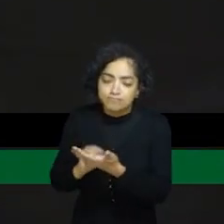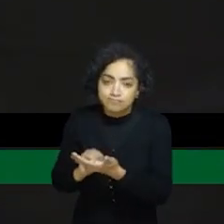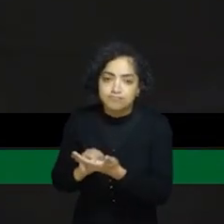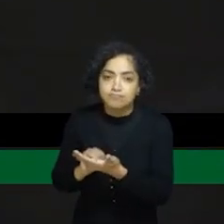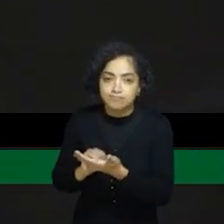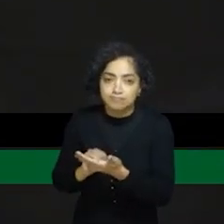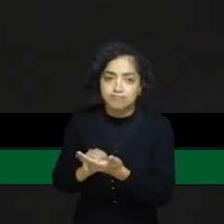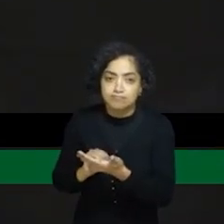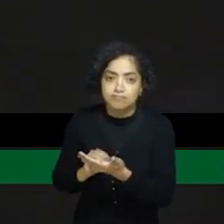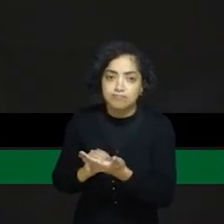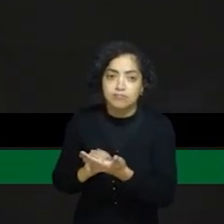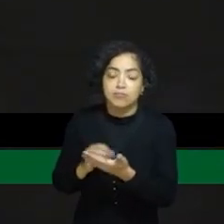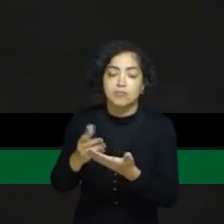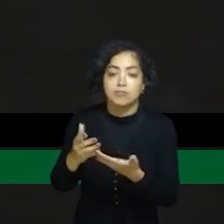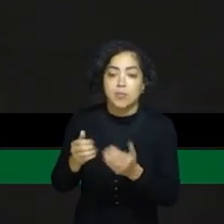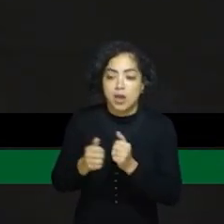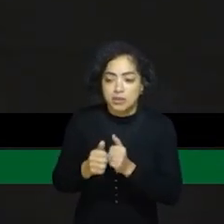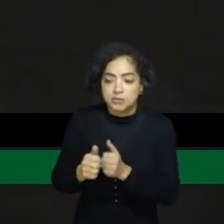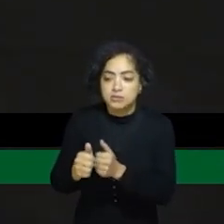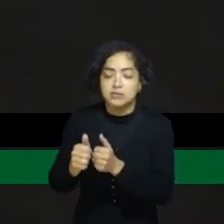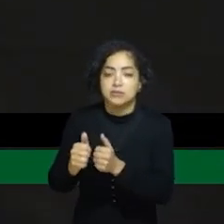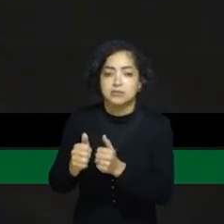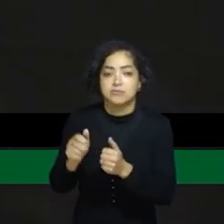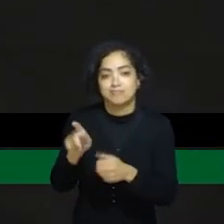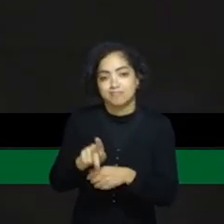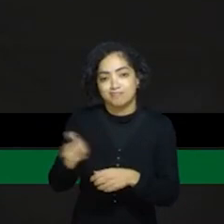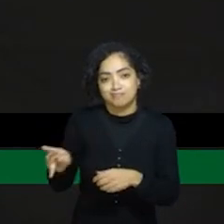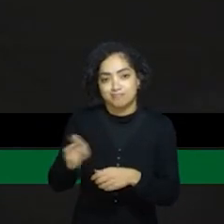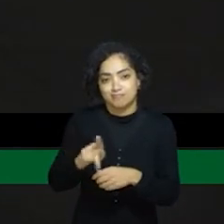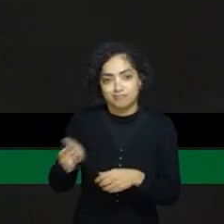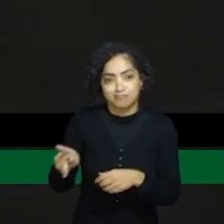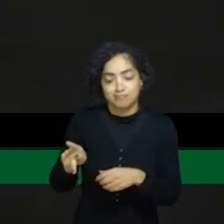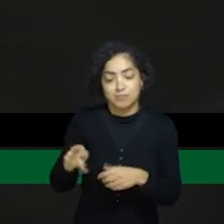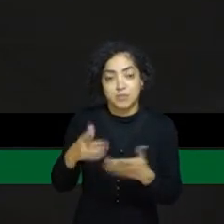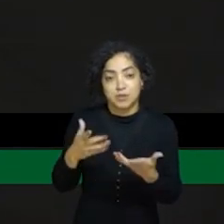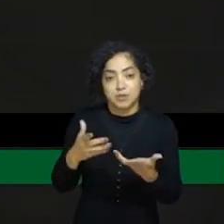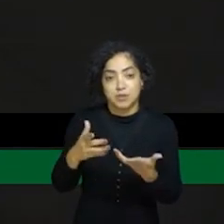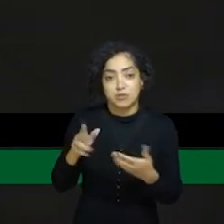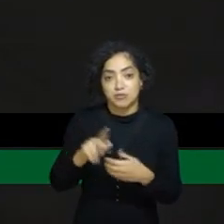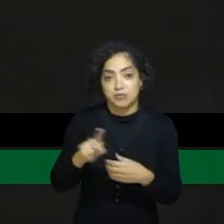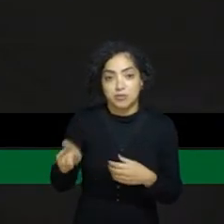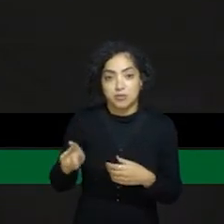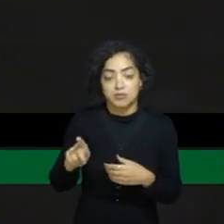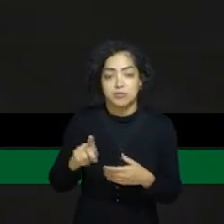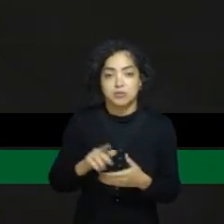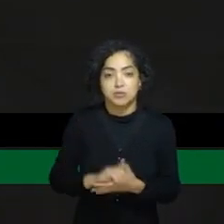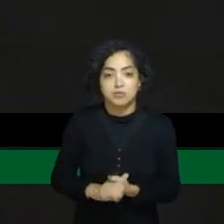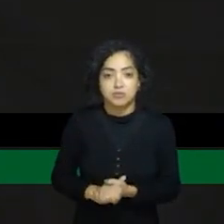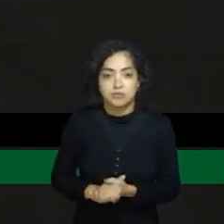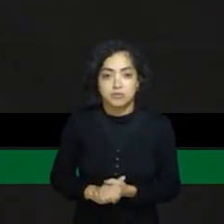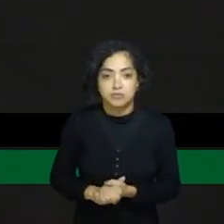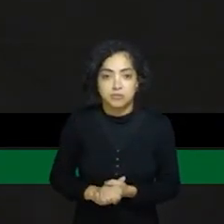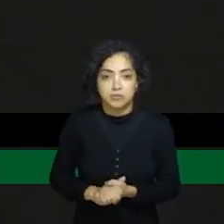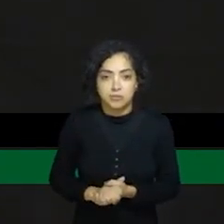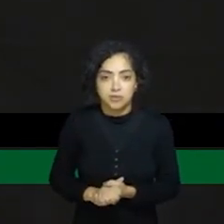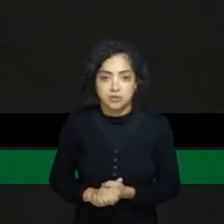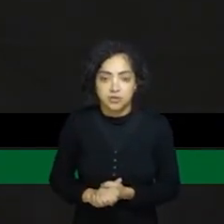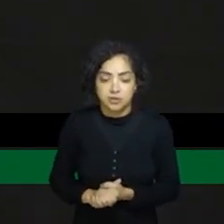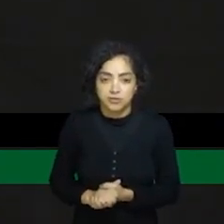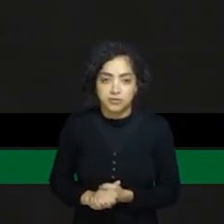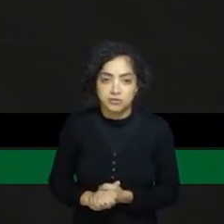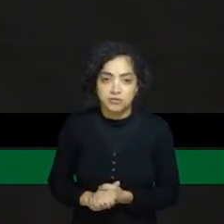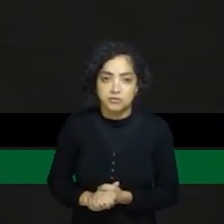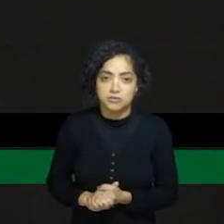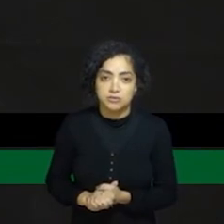a sua carreira de professor. Eu quero falar aqui do professor Hugues, onde está Hugues, se pudesse ficar aqui mais para